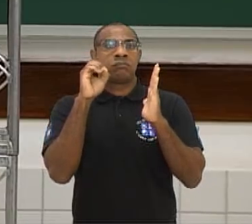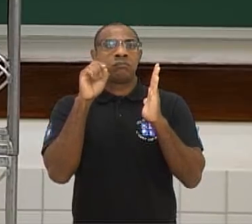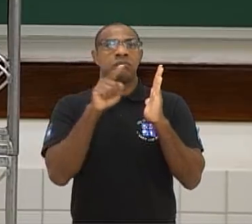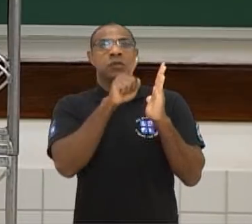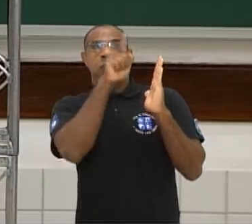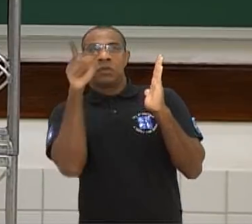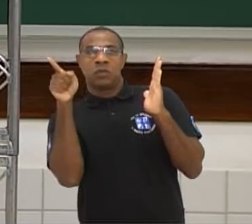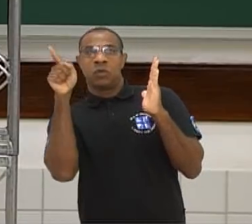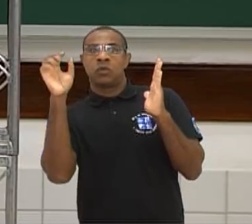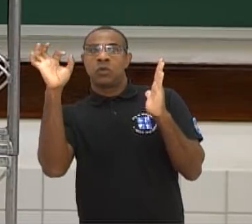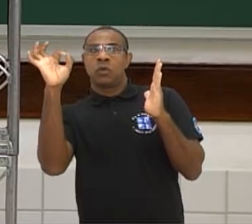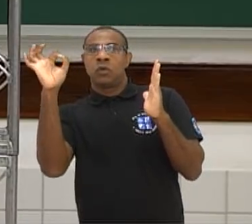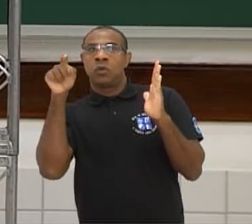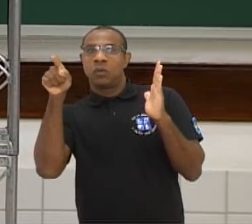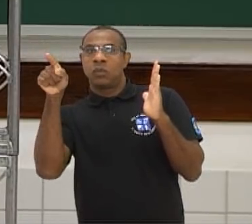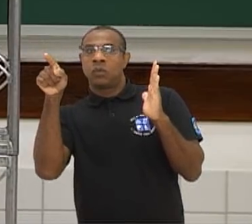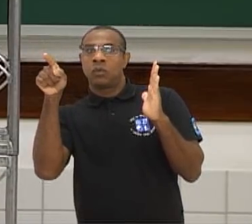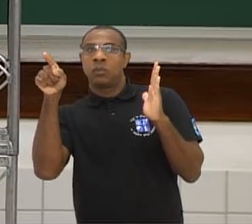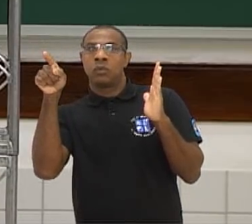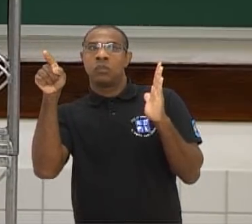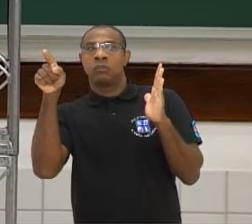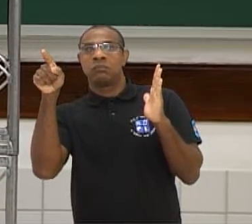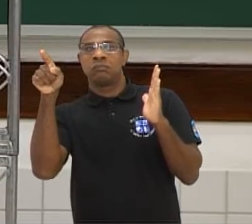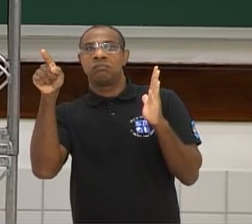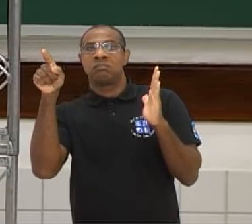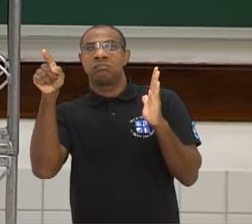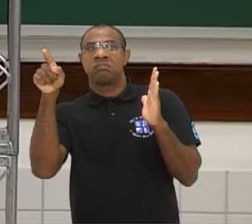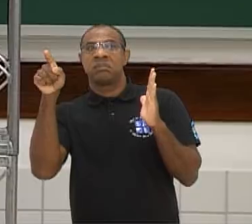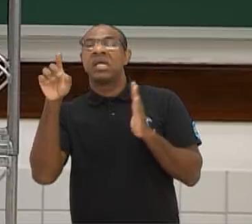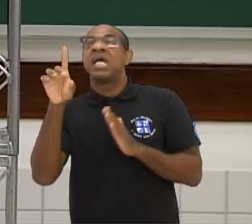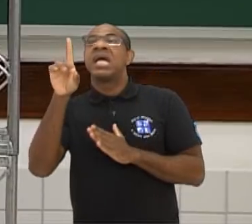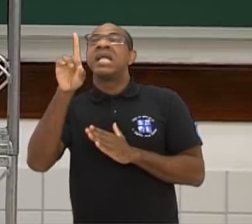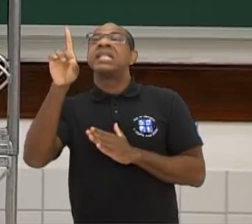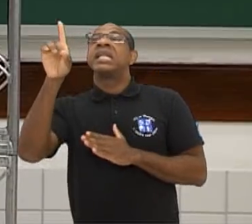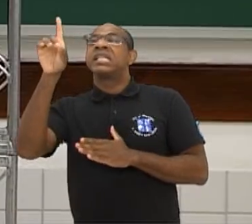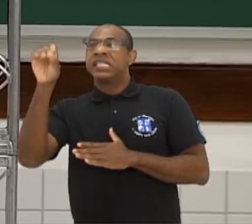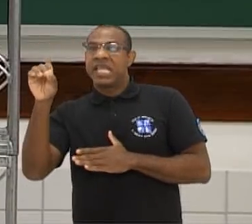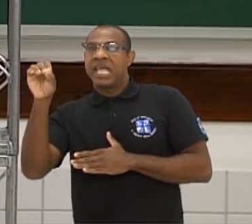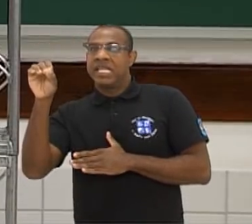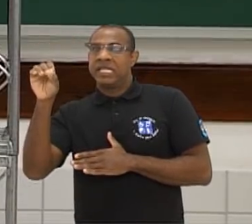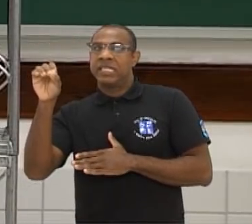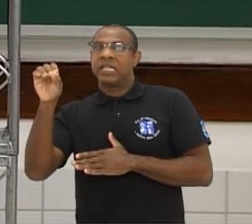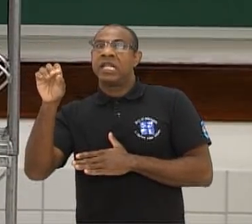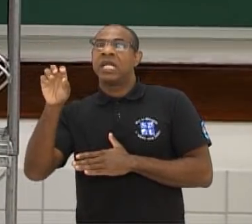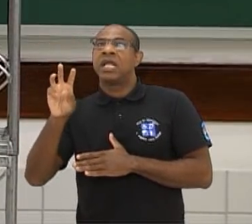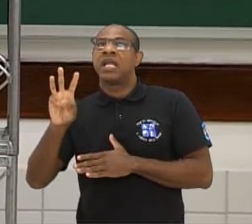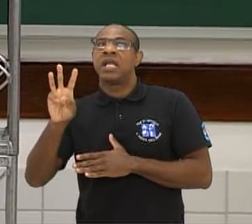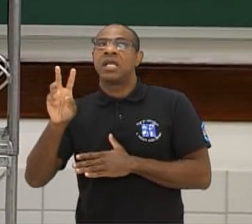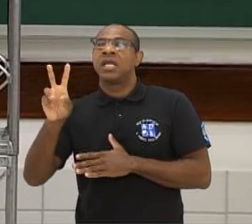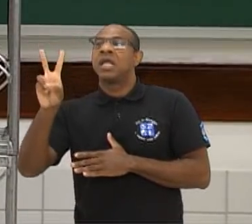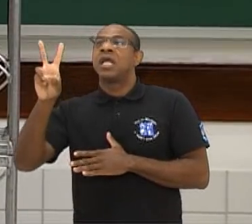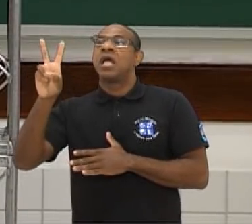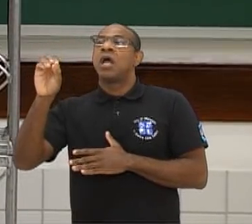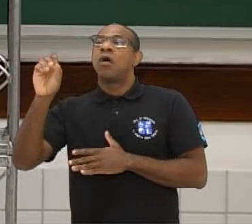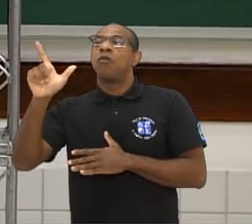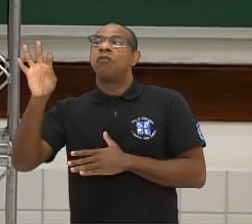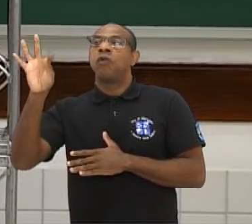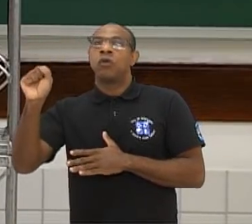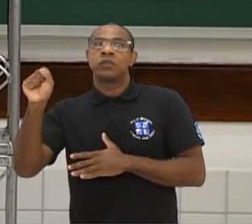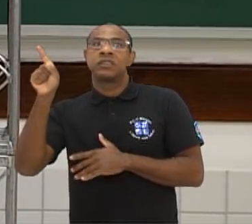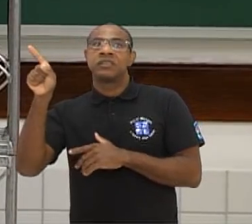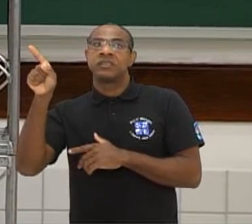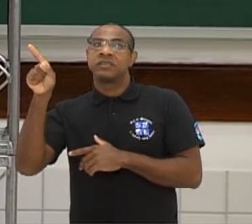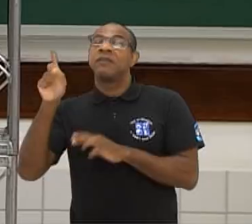o do outro lado vai ter um potencial 110 volts, por exemplo. Você cria, então, uma diferença